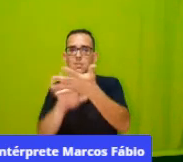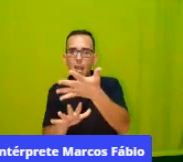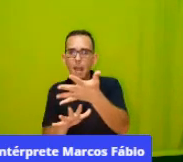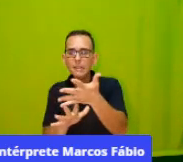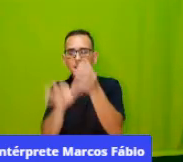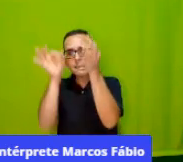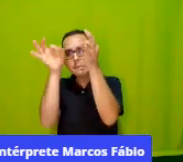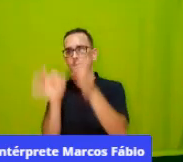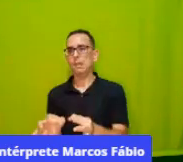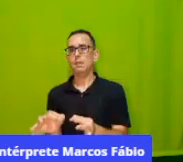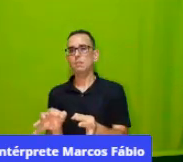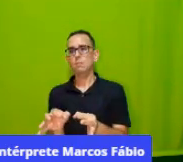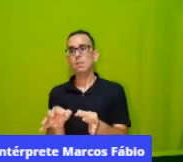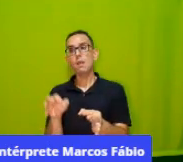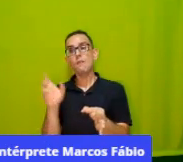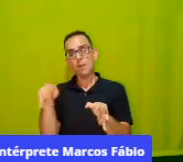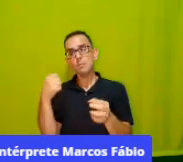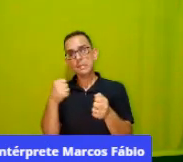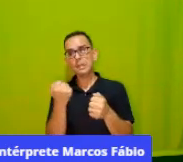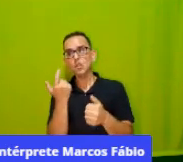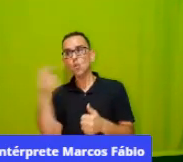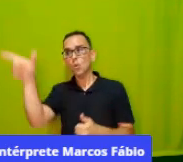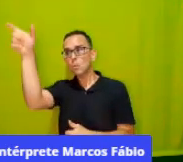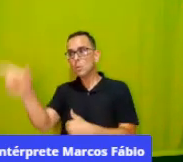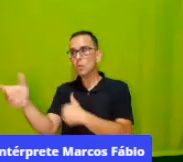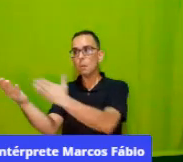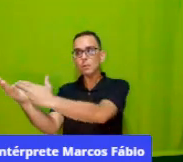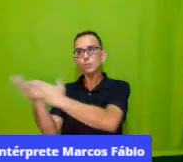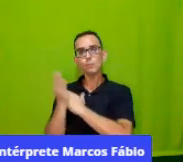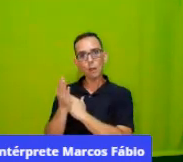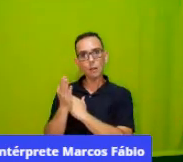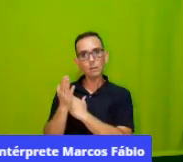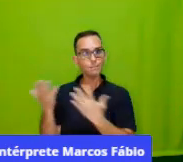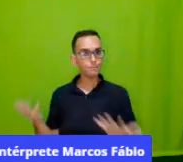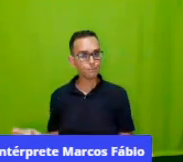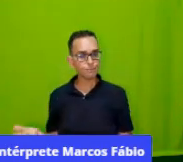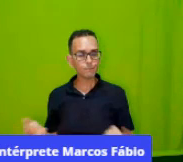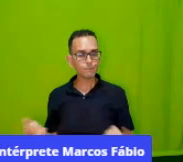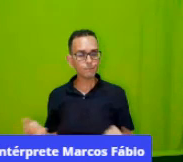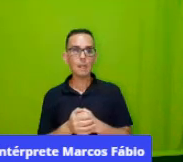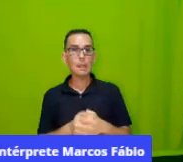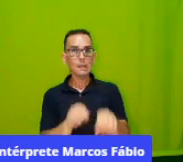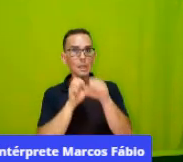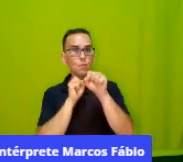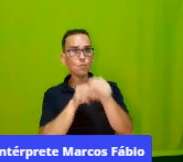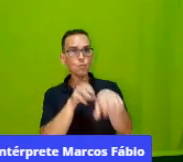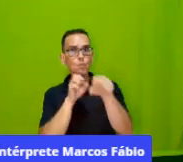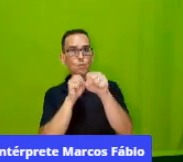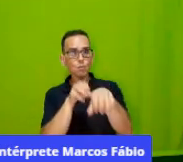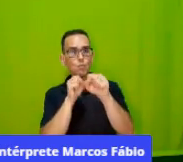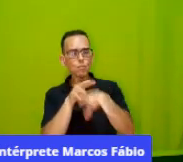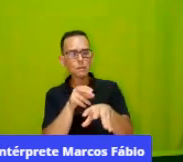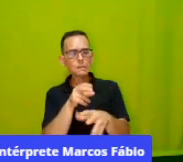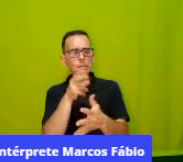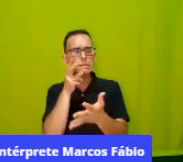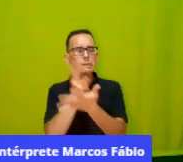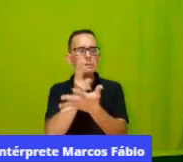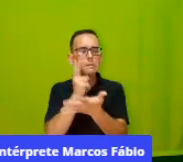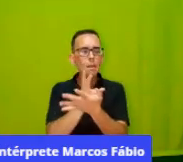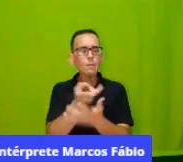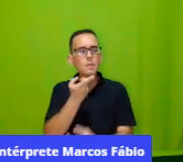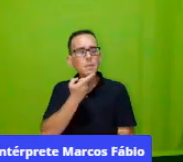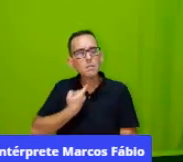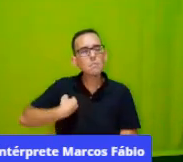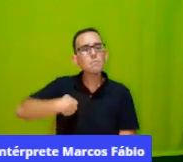ativa, vai depender que outro faça para ele, né? Então, na educação, sempre que nós formos